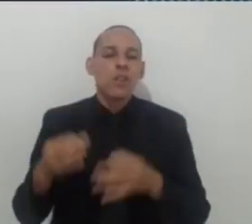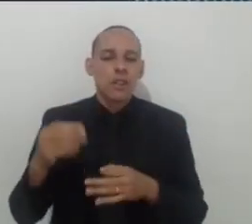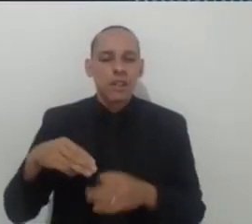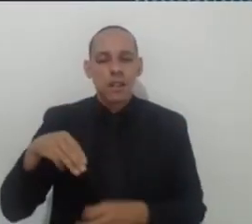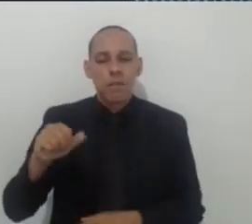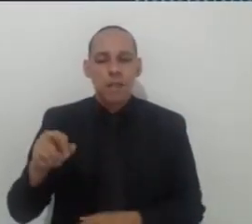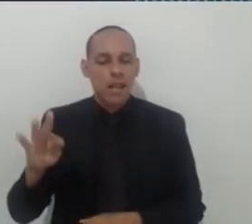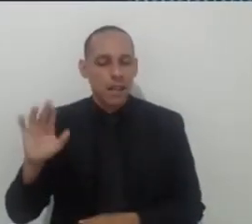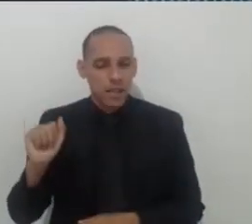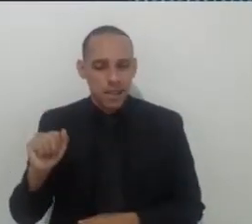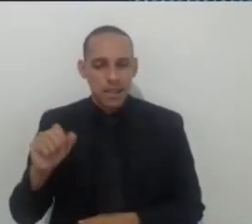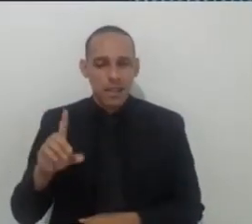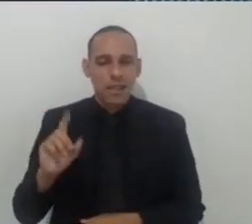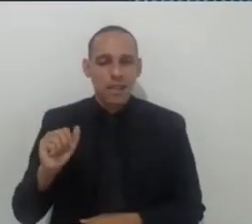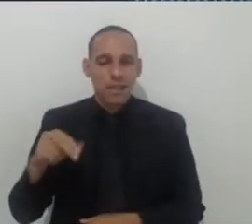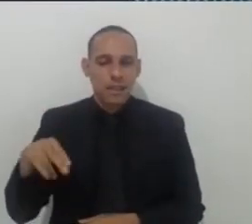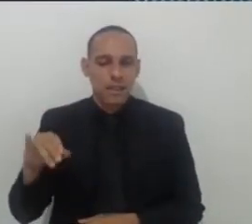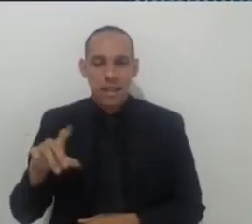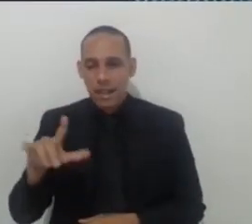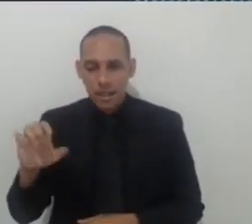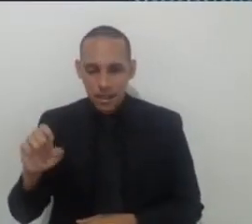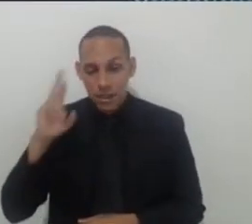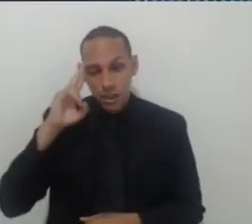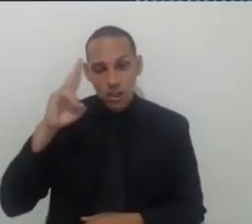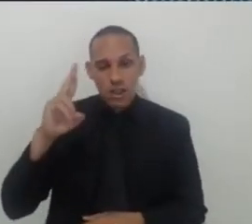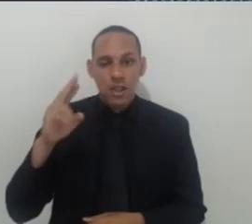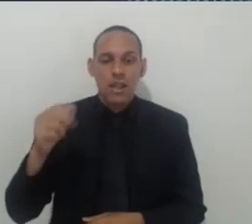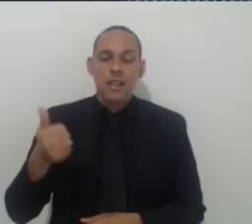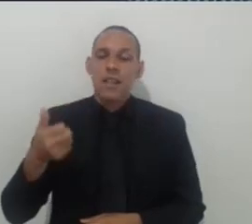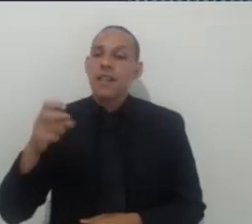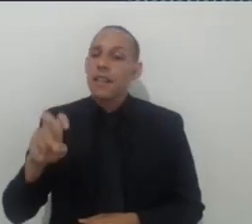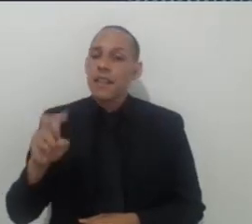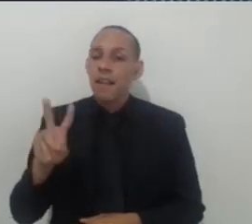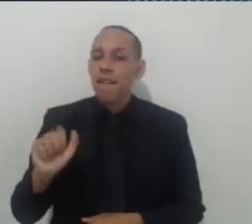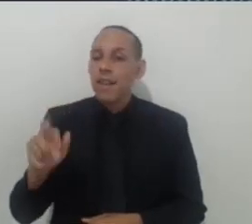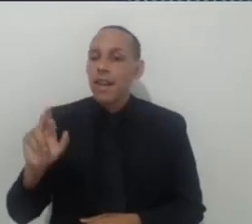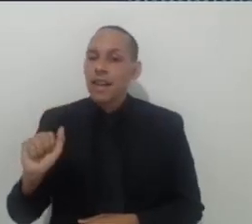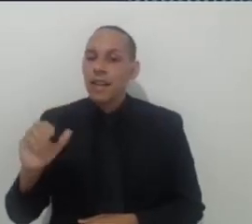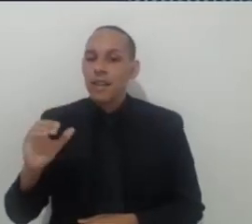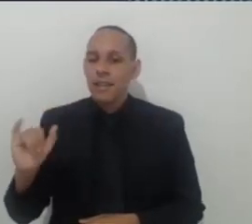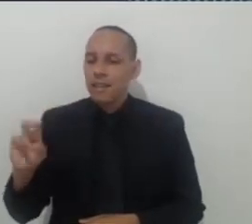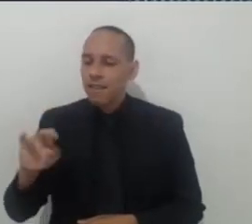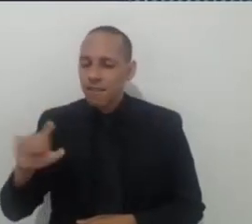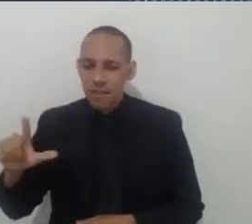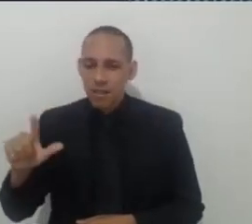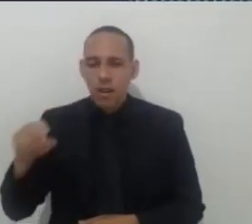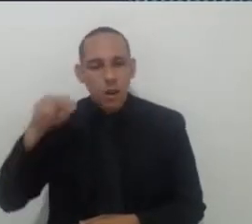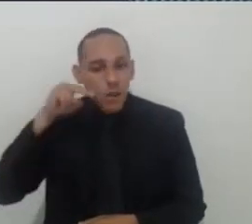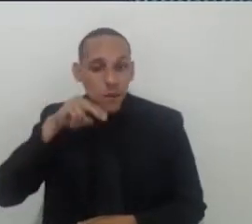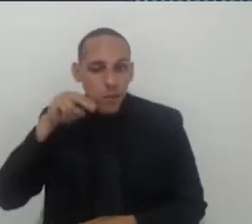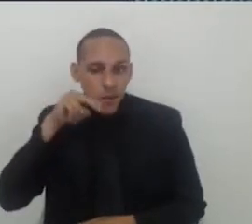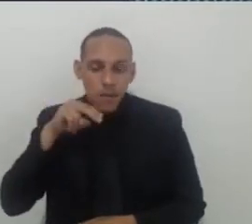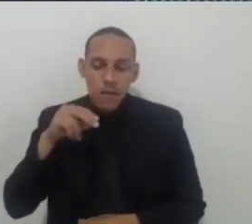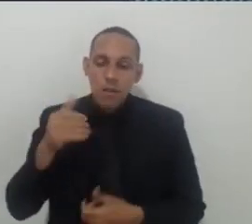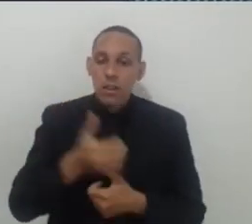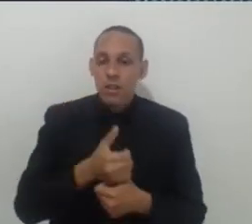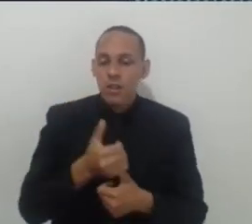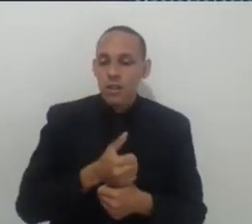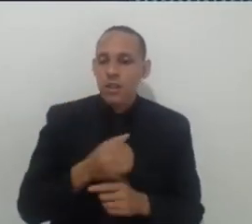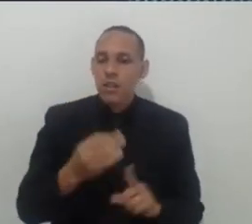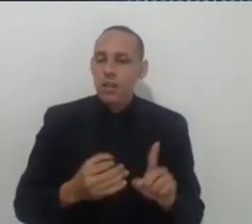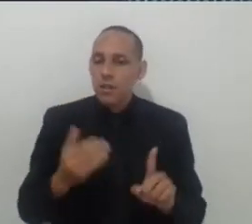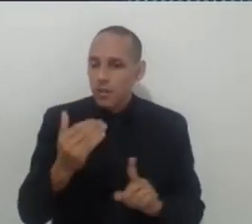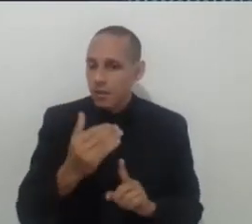Daniele Costa Barbosa, titular da 15ª Vara Cível da Comarca de Natal, para substituir o